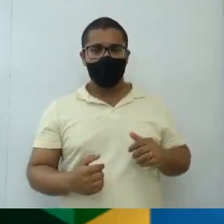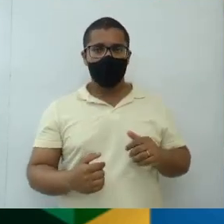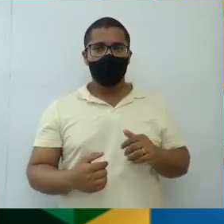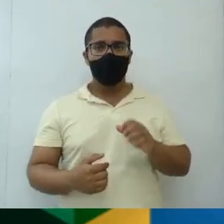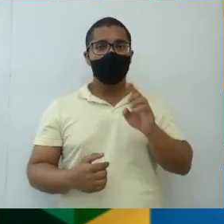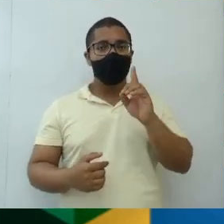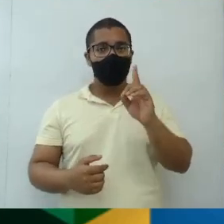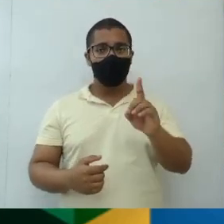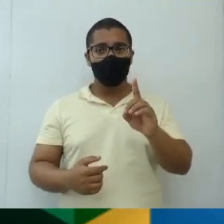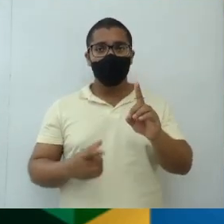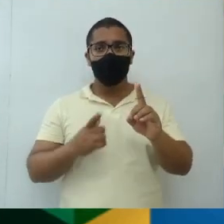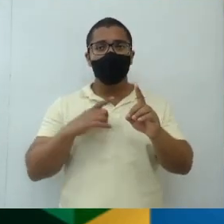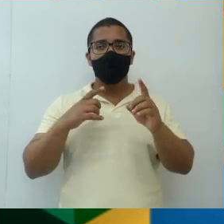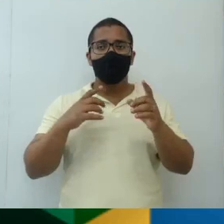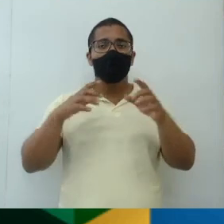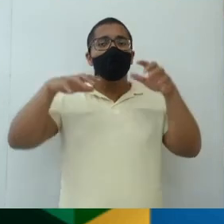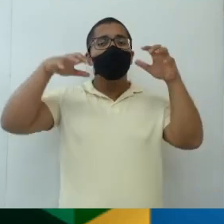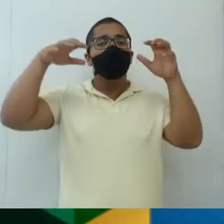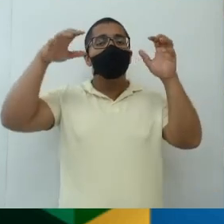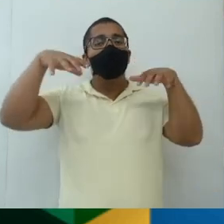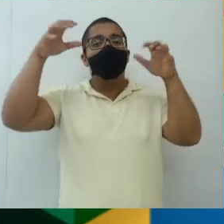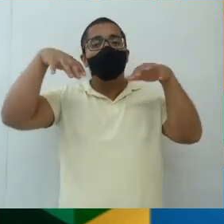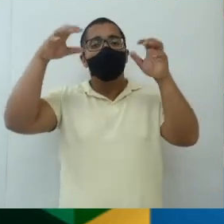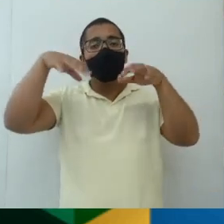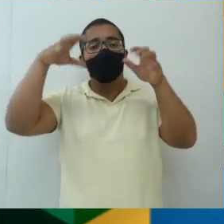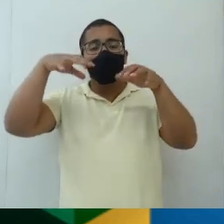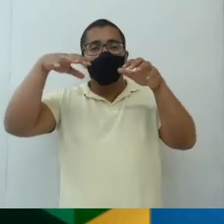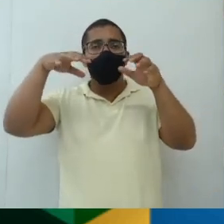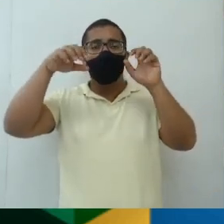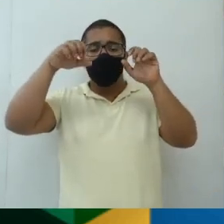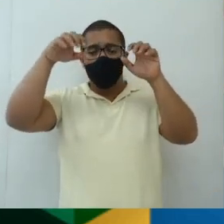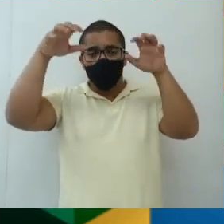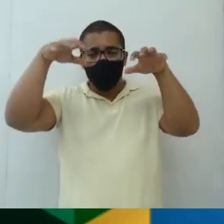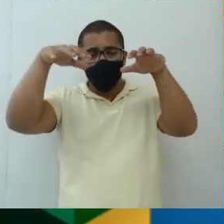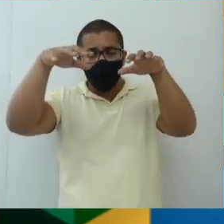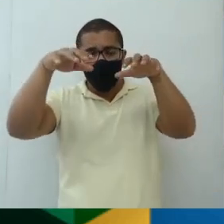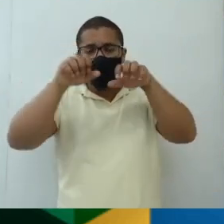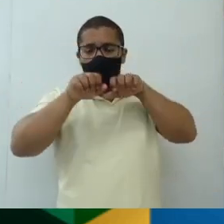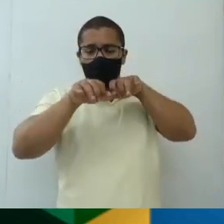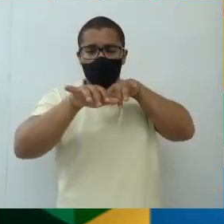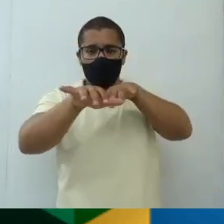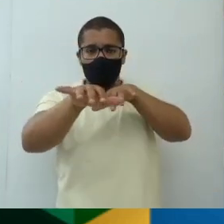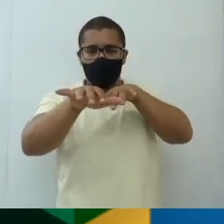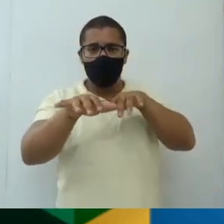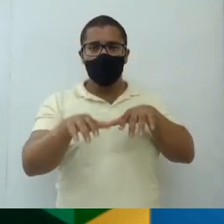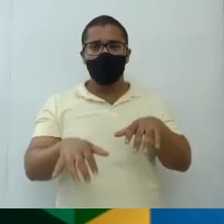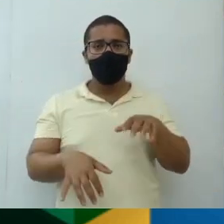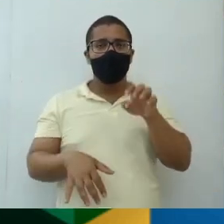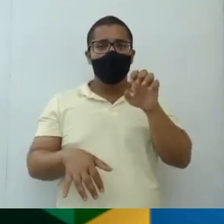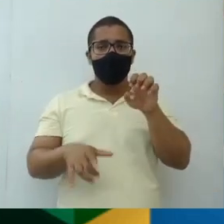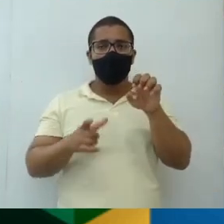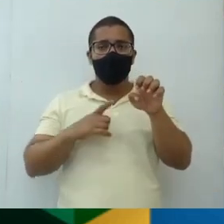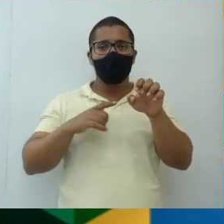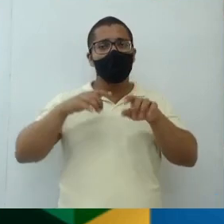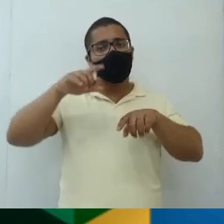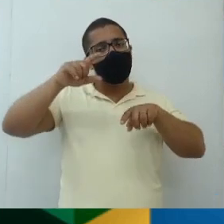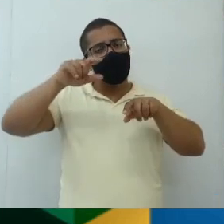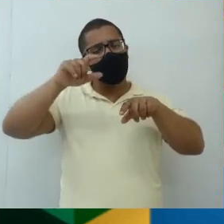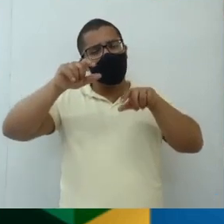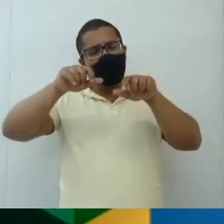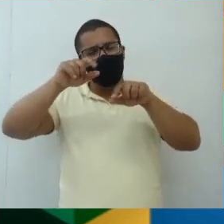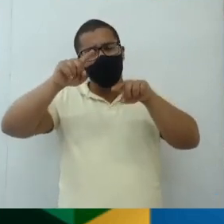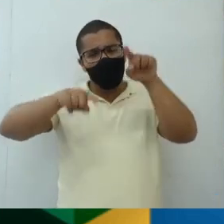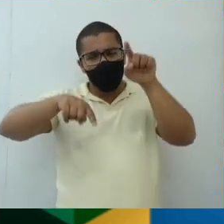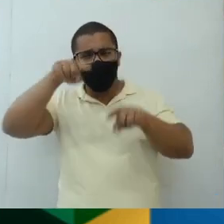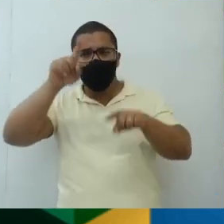a quantidade de chuvas e suas direções e é a oscilação as formas do relevo Ele quer saber